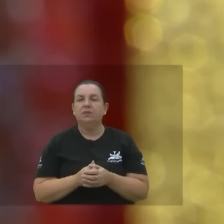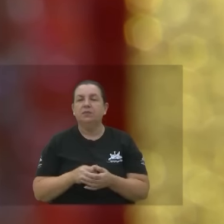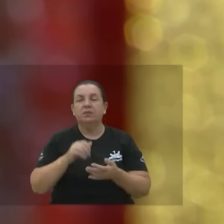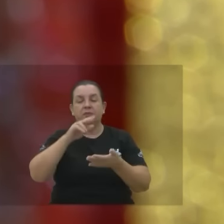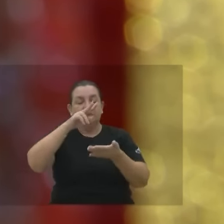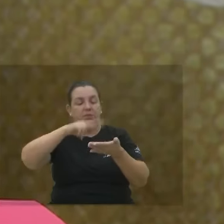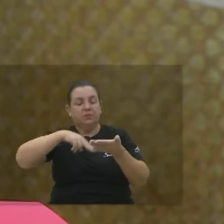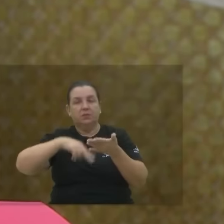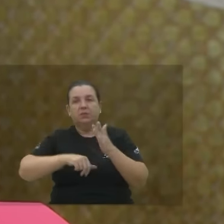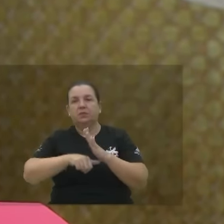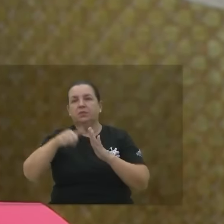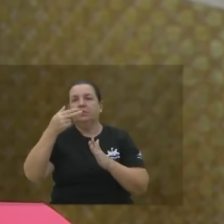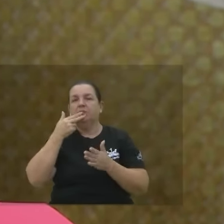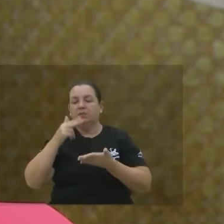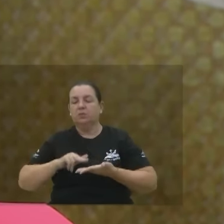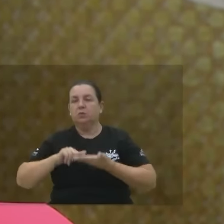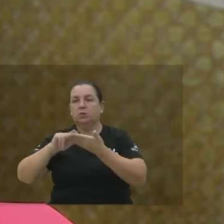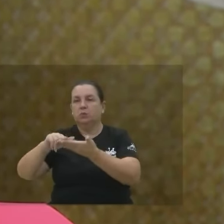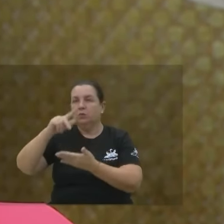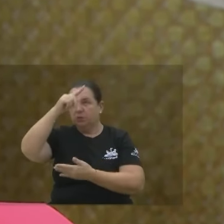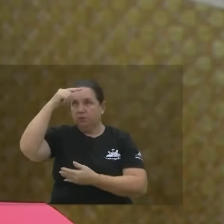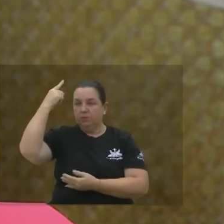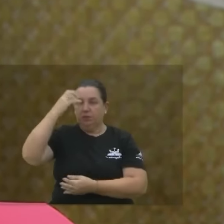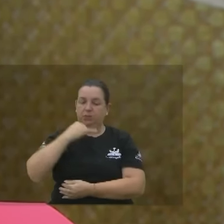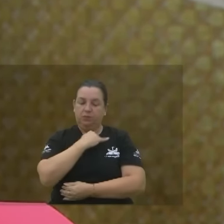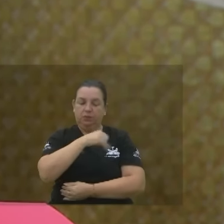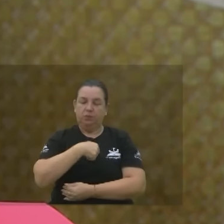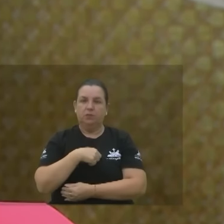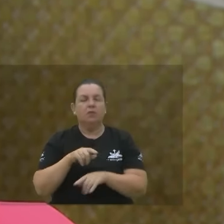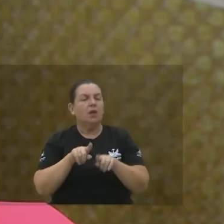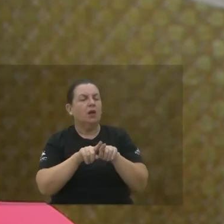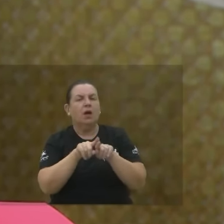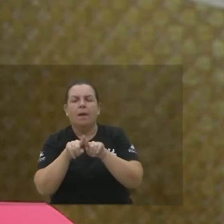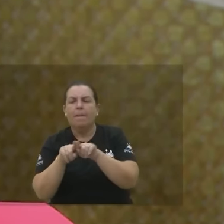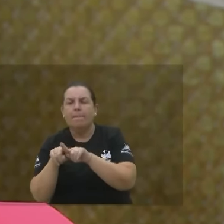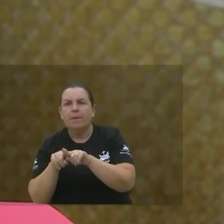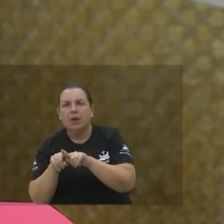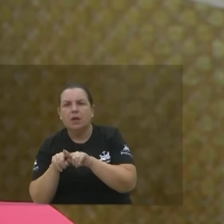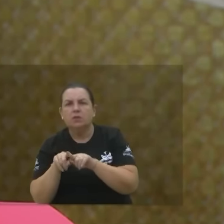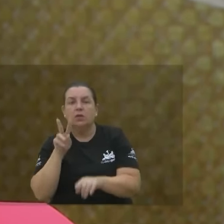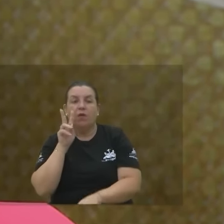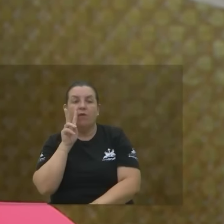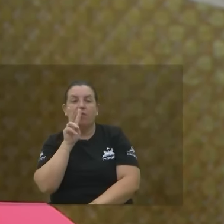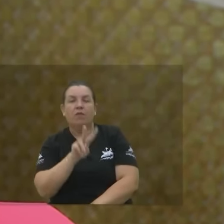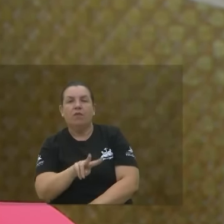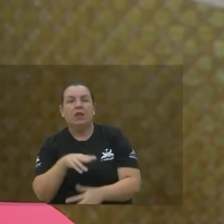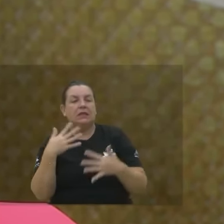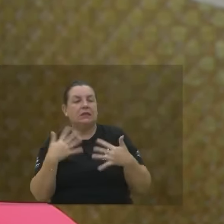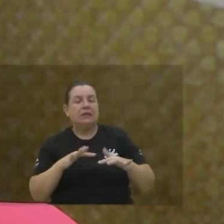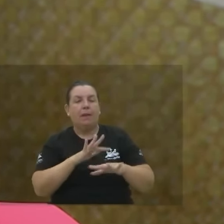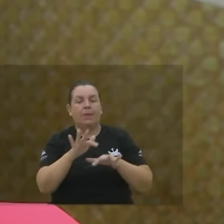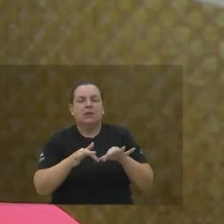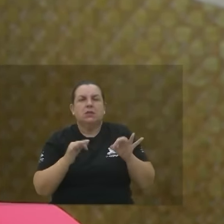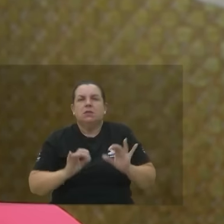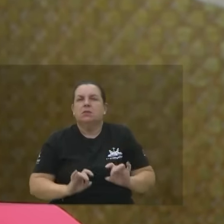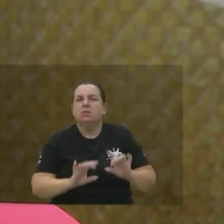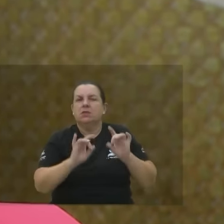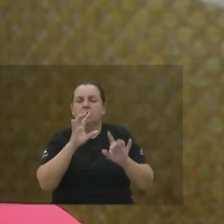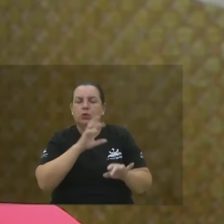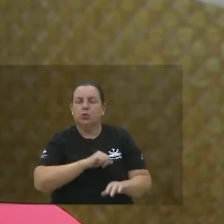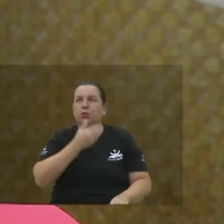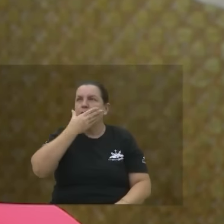angular. Leitura da primeira carta de São João. Caríssimos, vede que grande presente de amor o